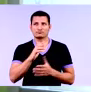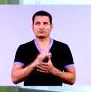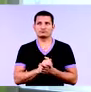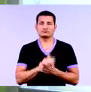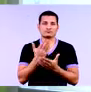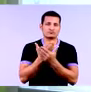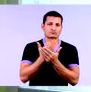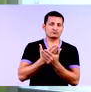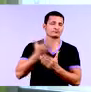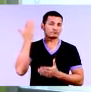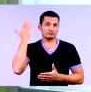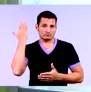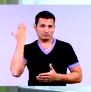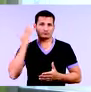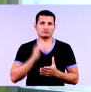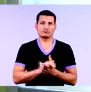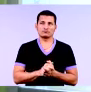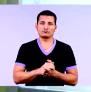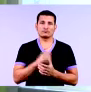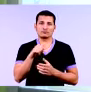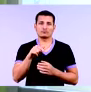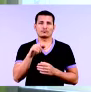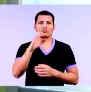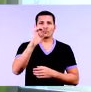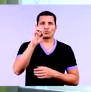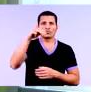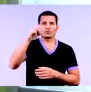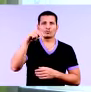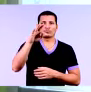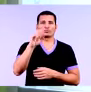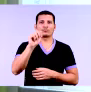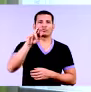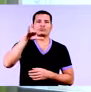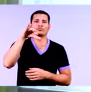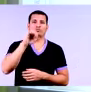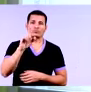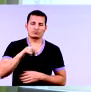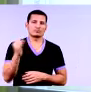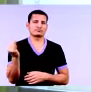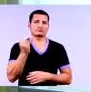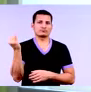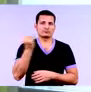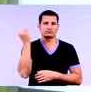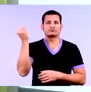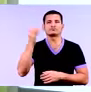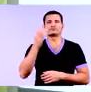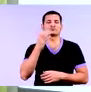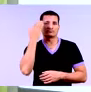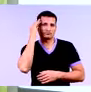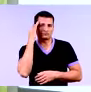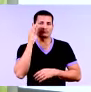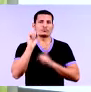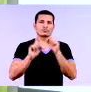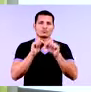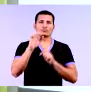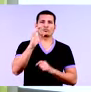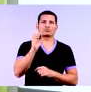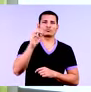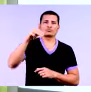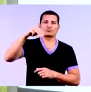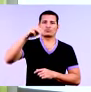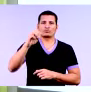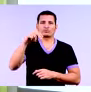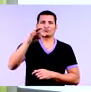nas aulas anteriores é o comentário. É importantíssimo entender o valor de um comentário.